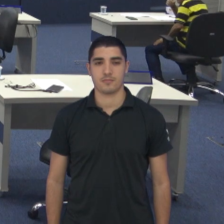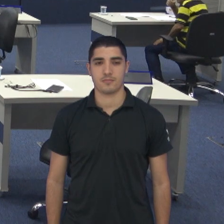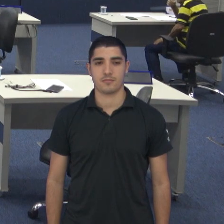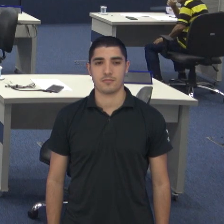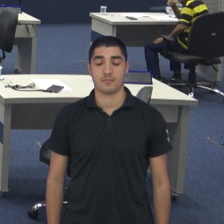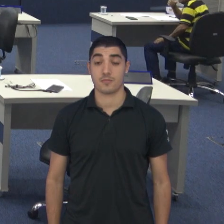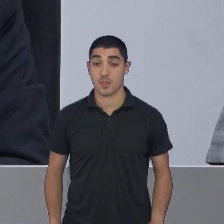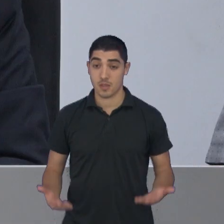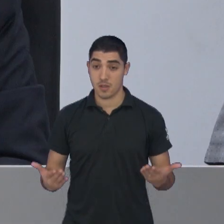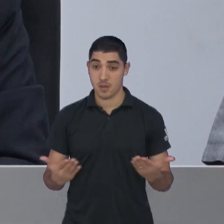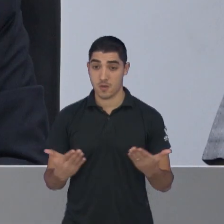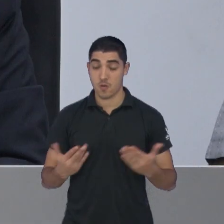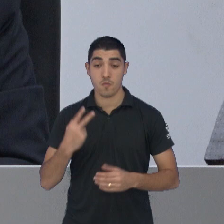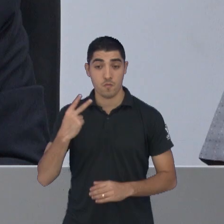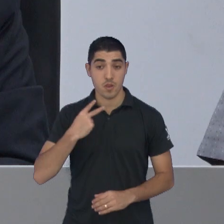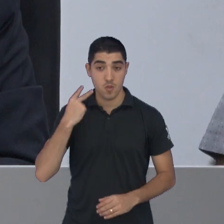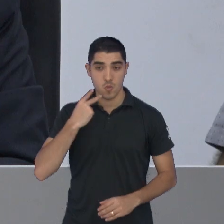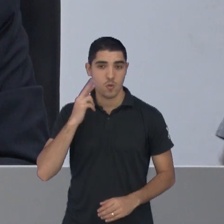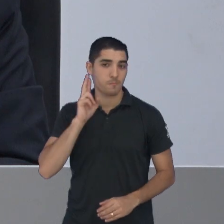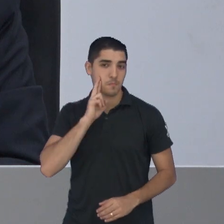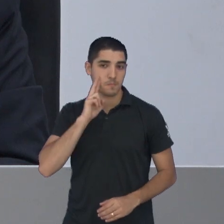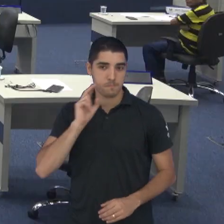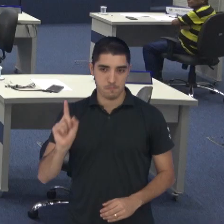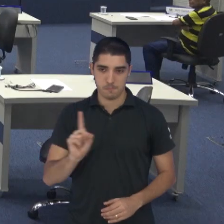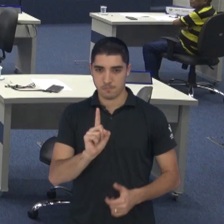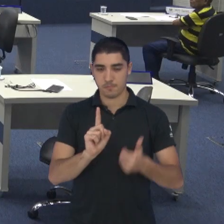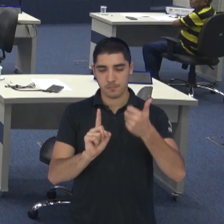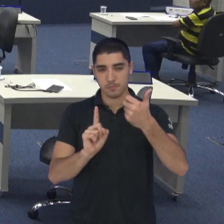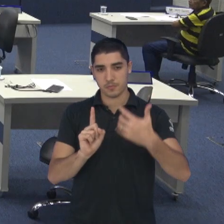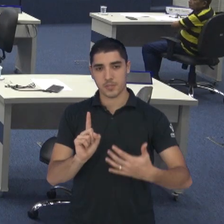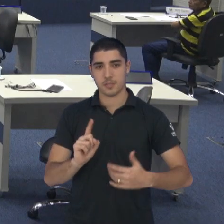Com a palavra, o vereador Renato Santiago.